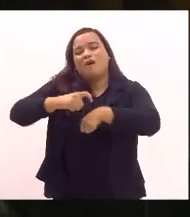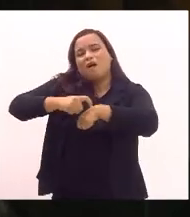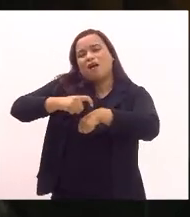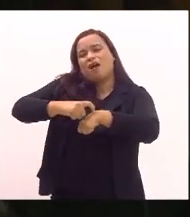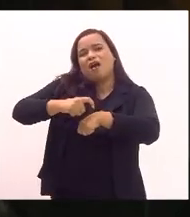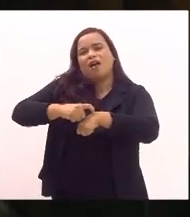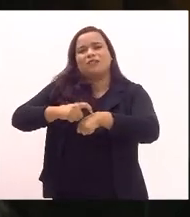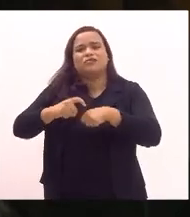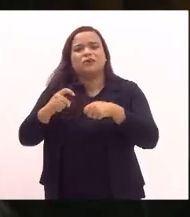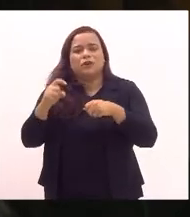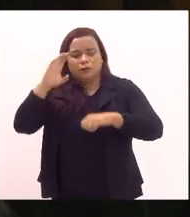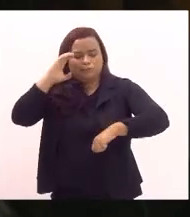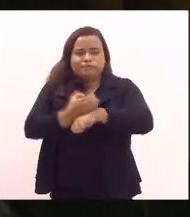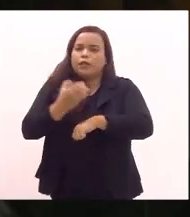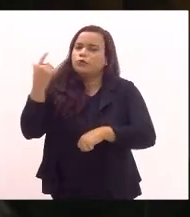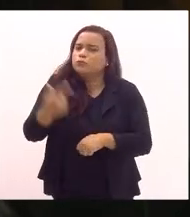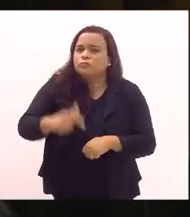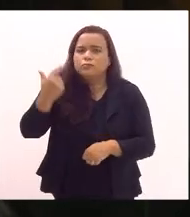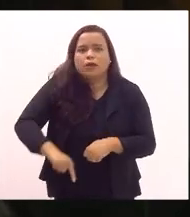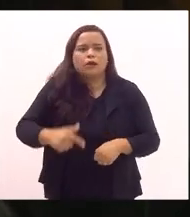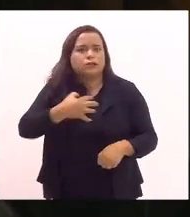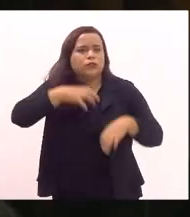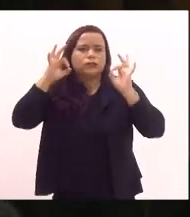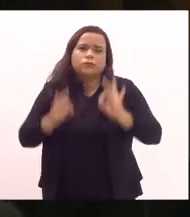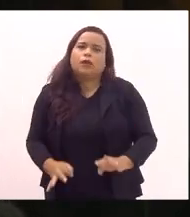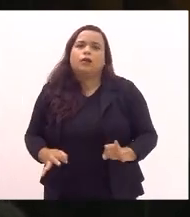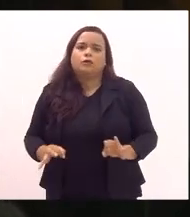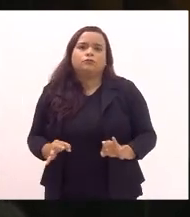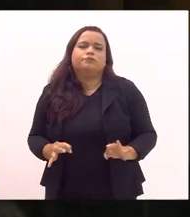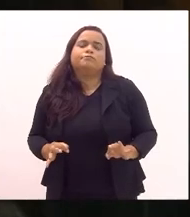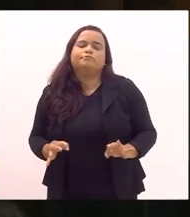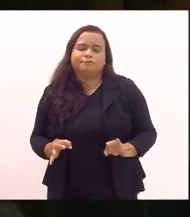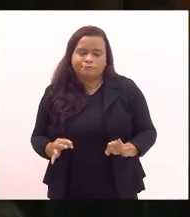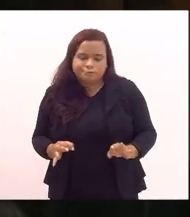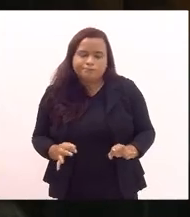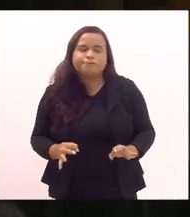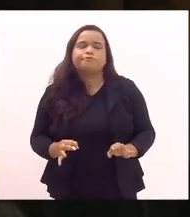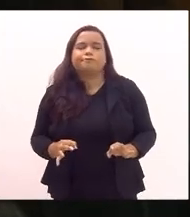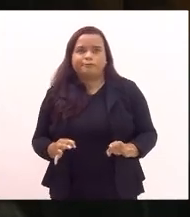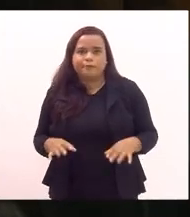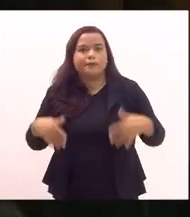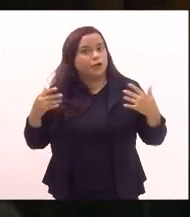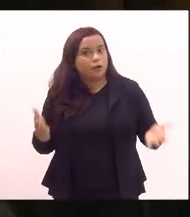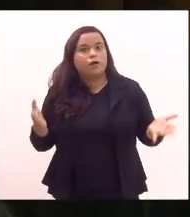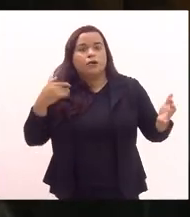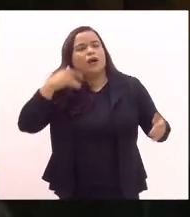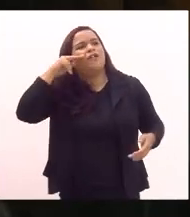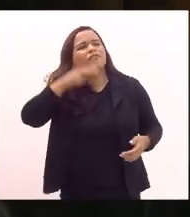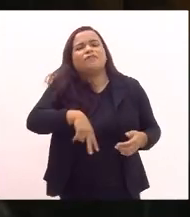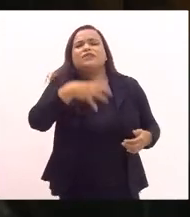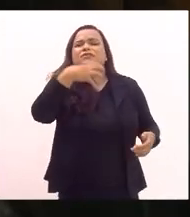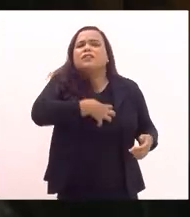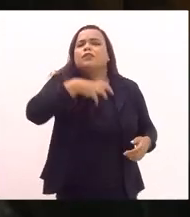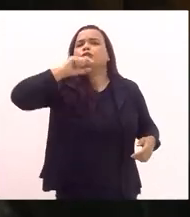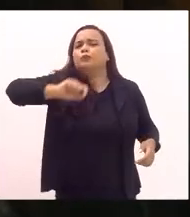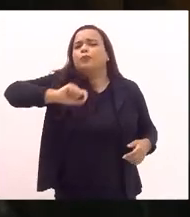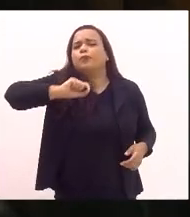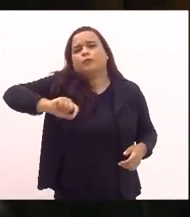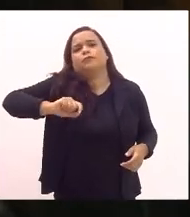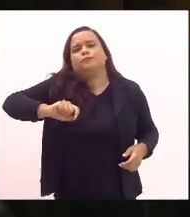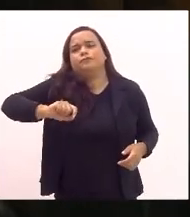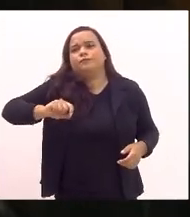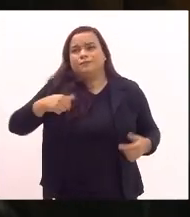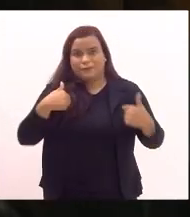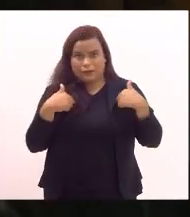horários que não são cumpridos da maneira correta E aí e o que você sente deputada na paz